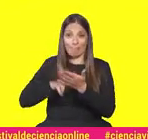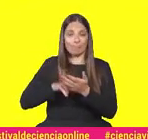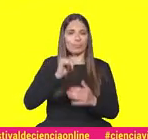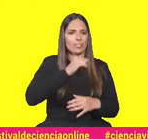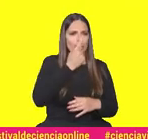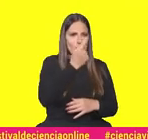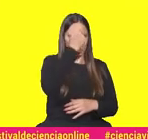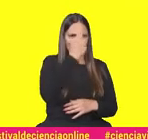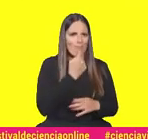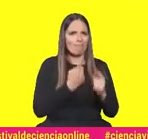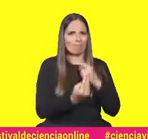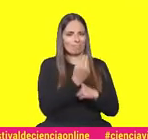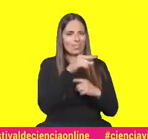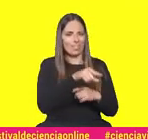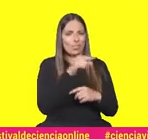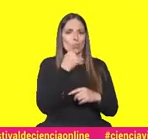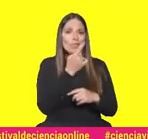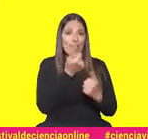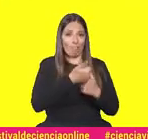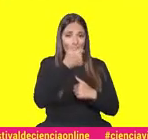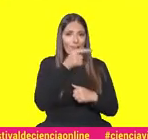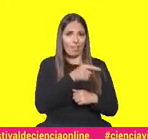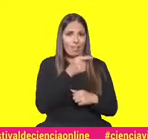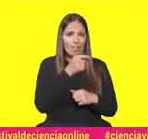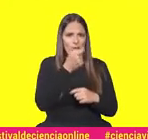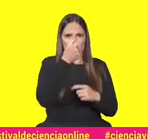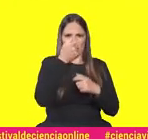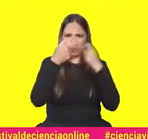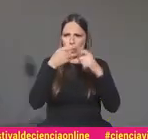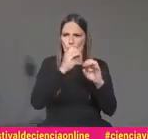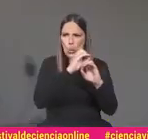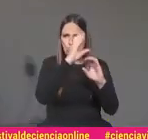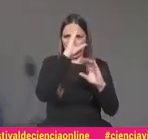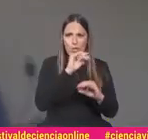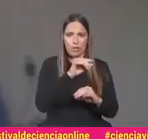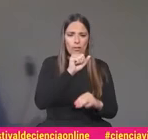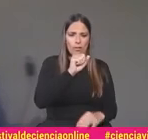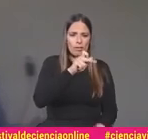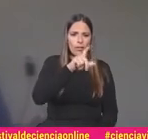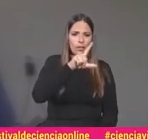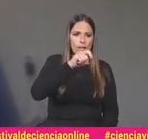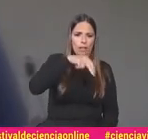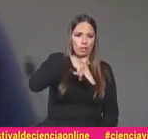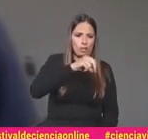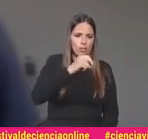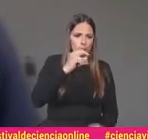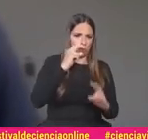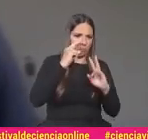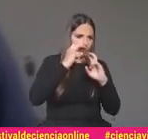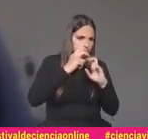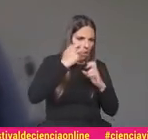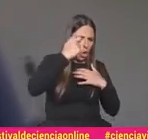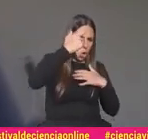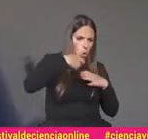história muito também caricata, porque, como tu bem disseste, mas quase ninguém sabe, nem muitos anatomistas, o galeno não dissecou humanos, não se podia dissecar humanos,